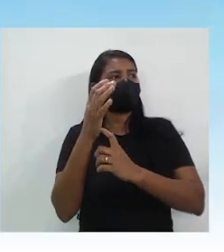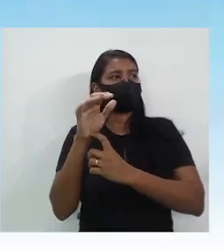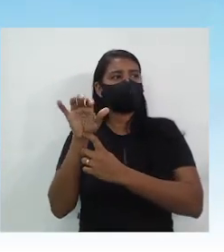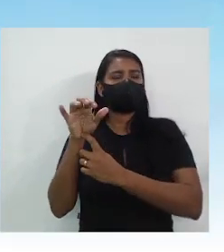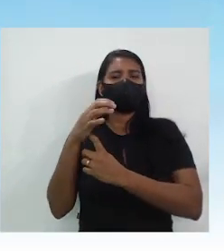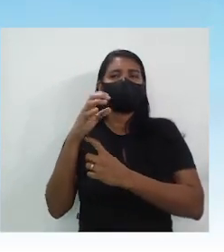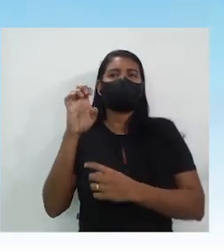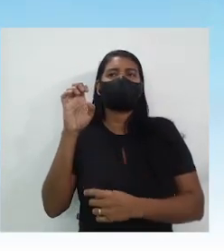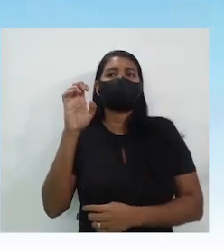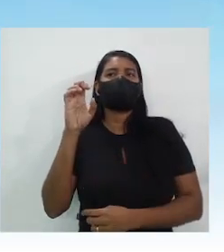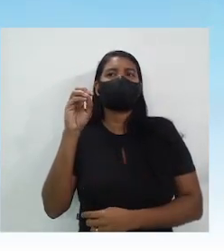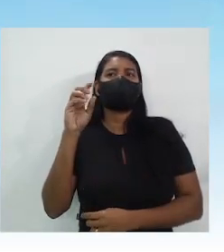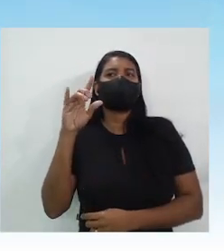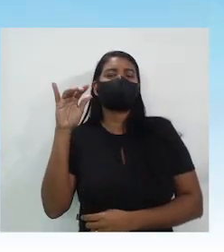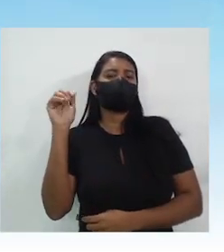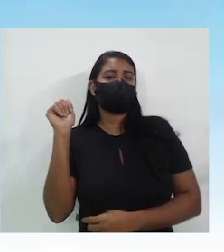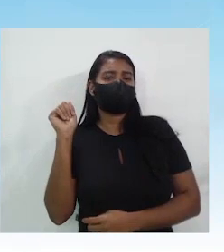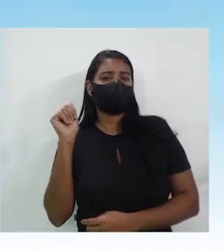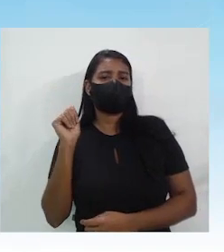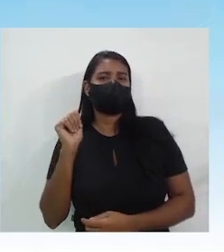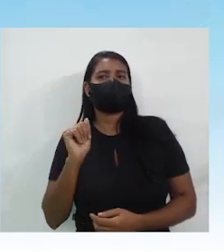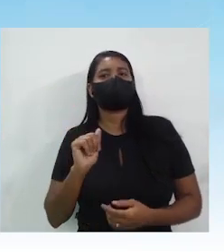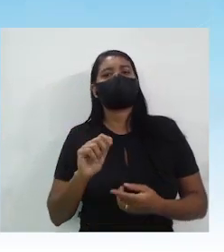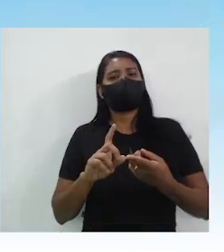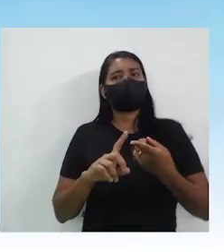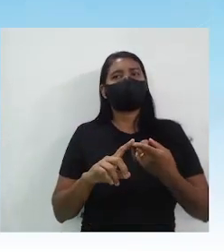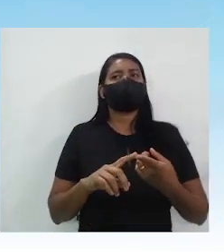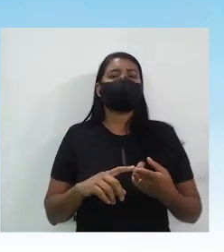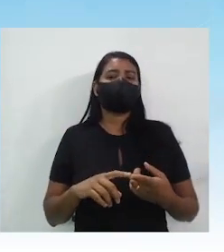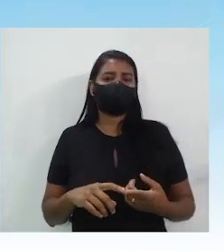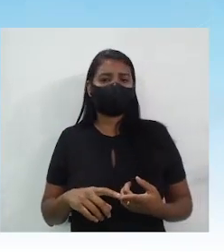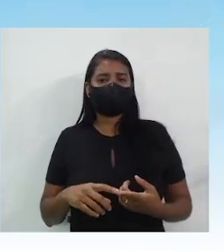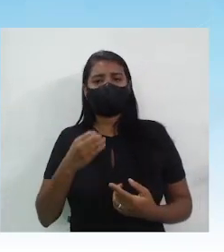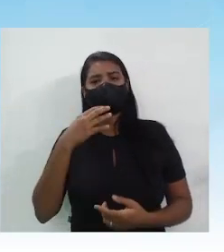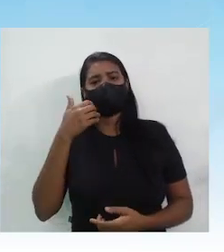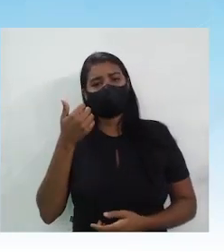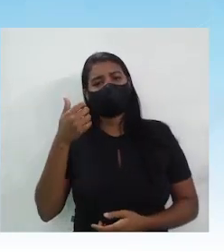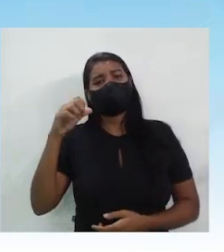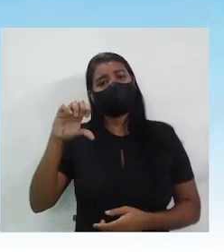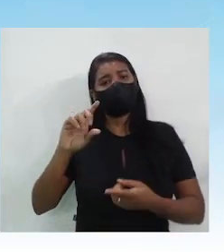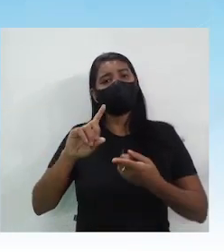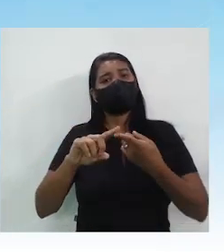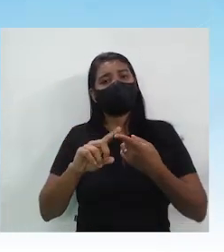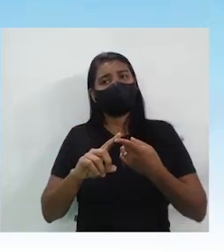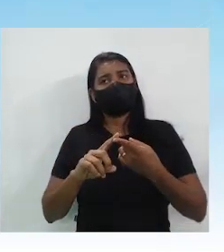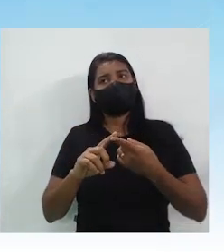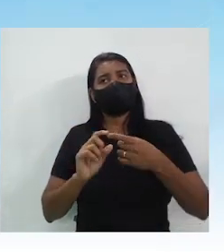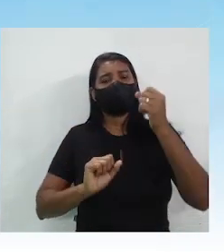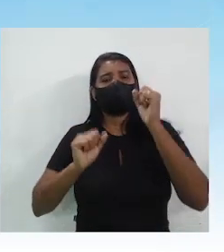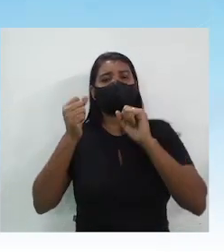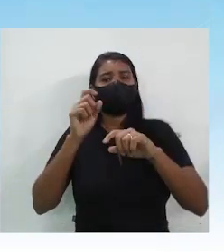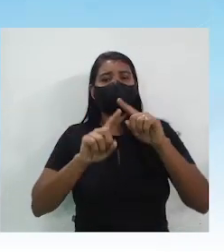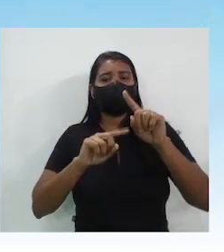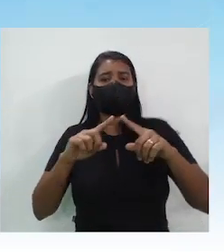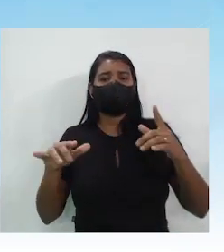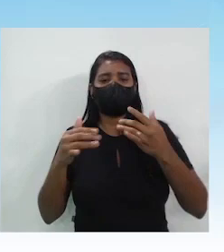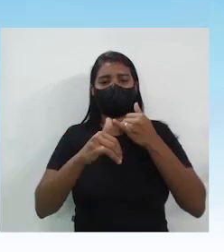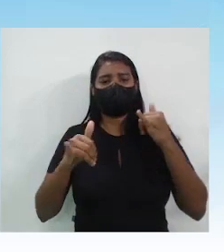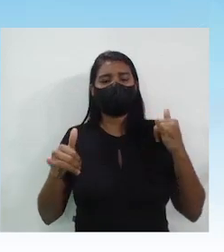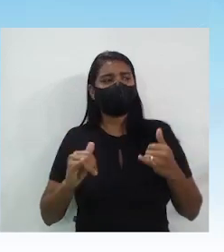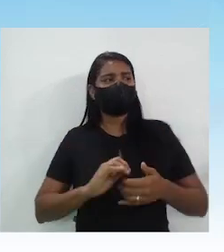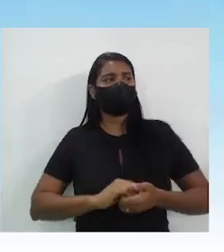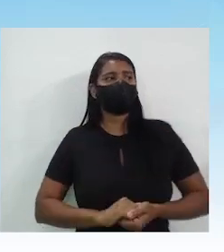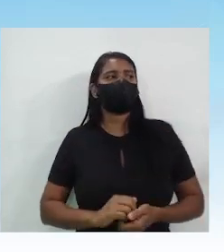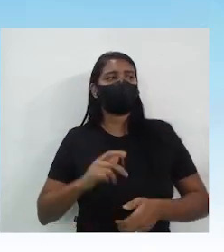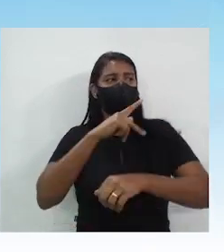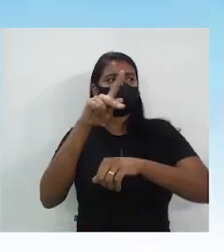temos as suas vantagens e temos também as suas desvantagens na produção de energia. No